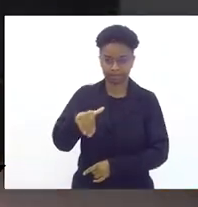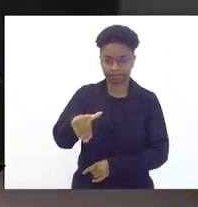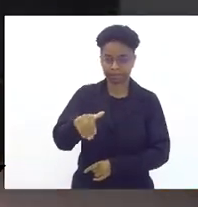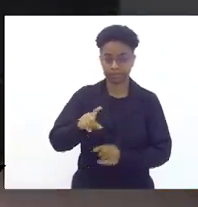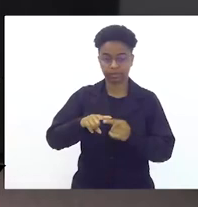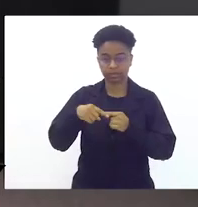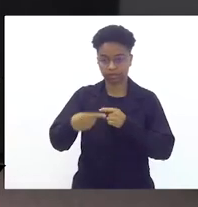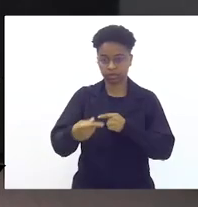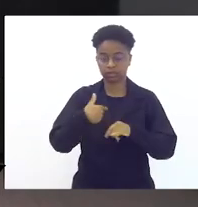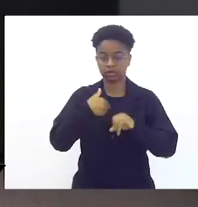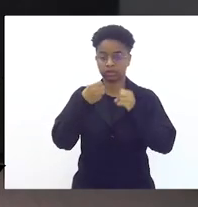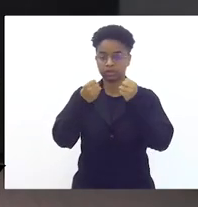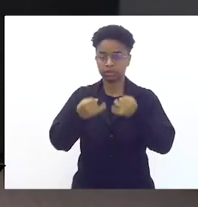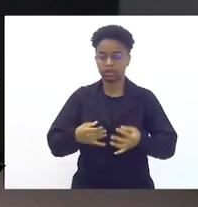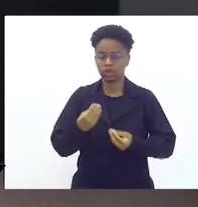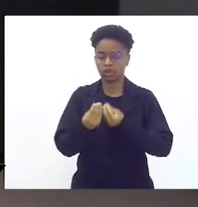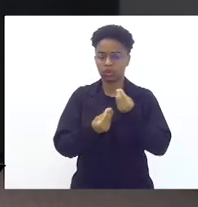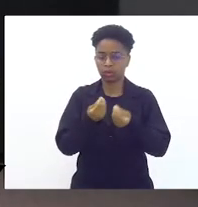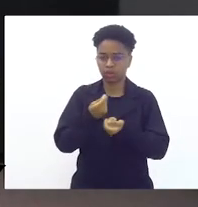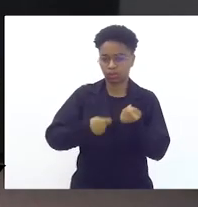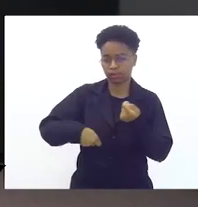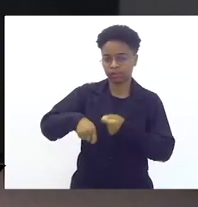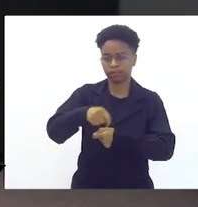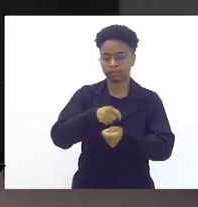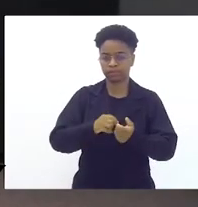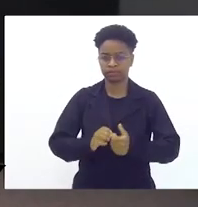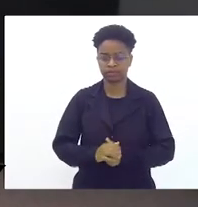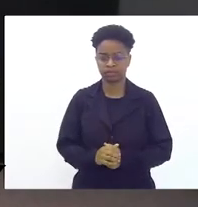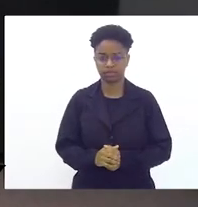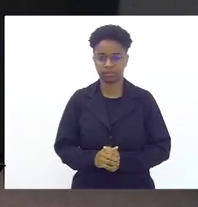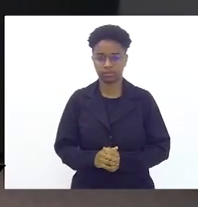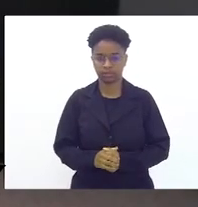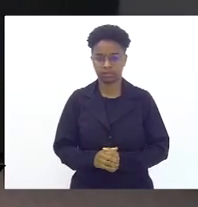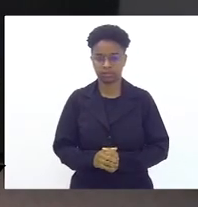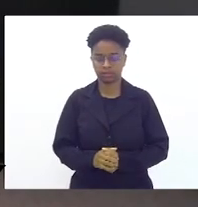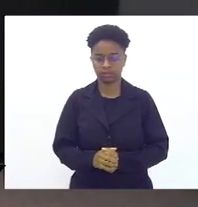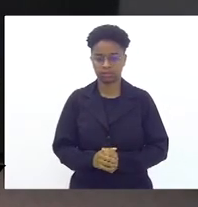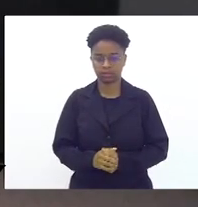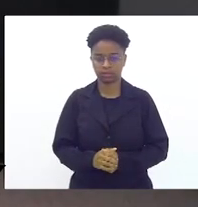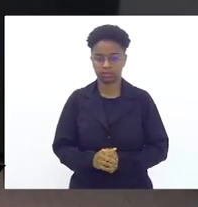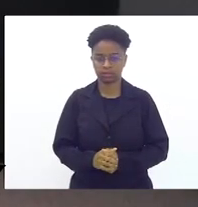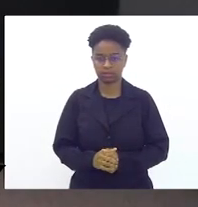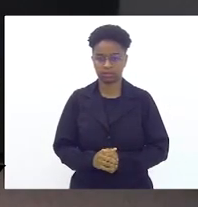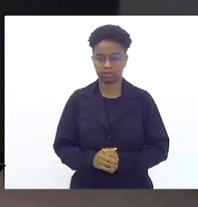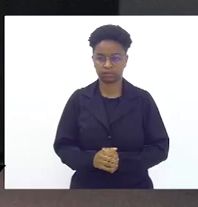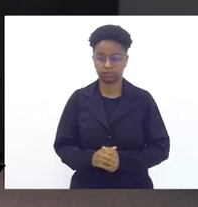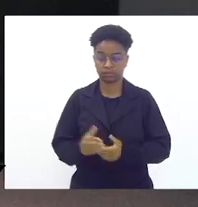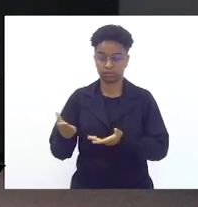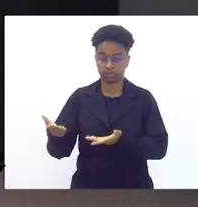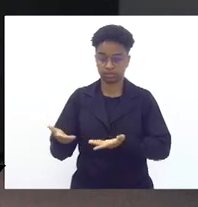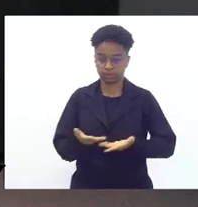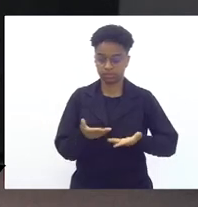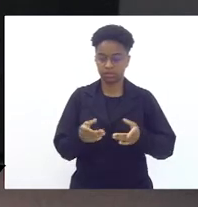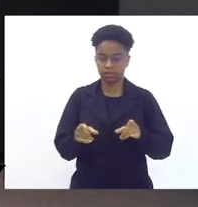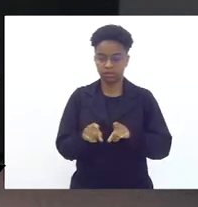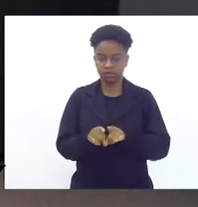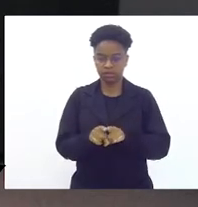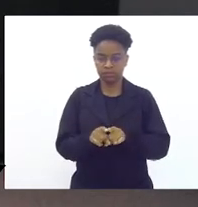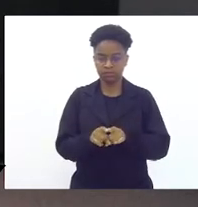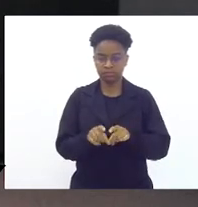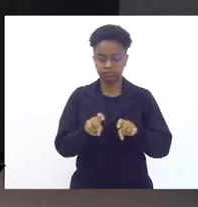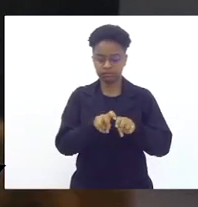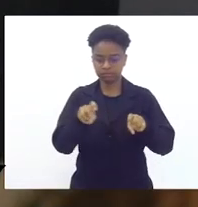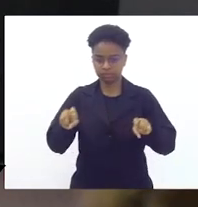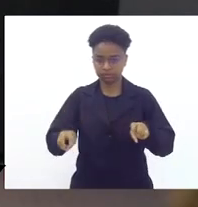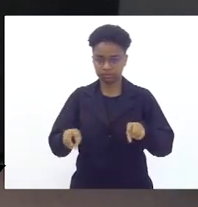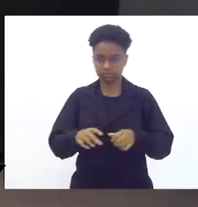como é que tá a negociação chamo também para compor a